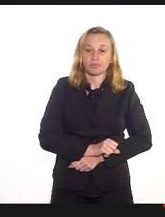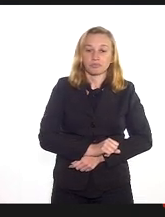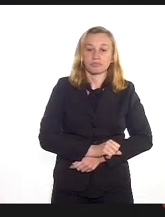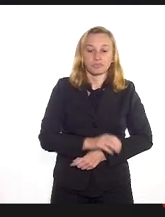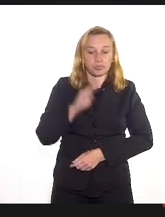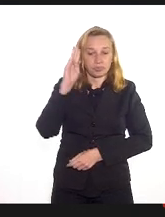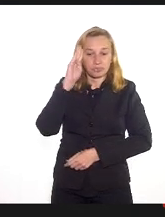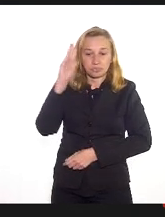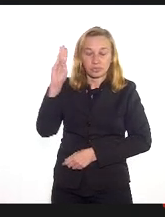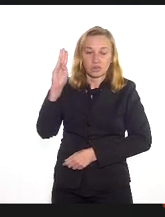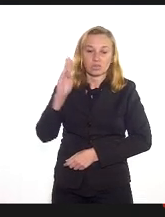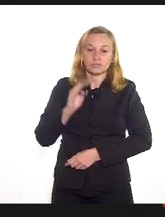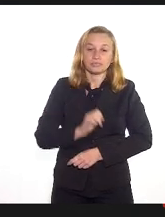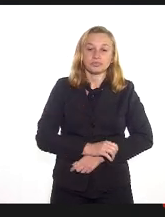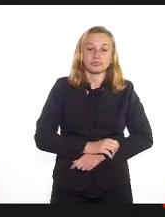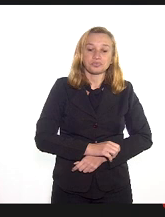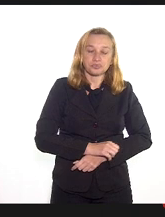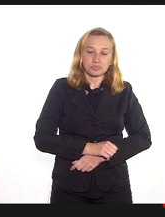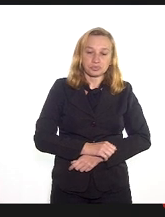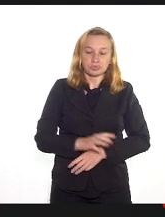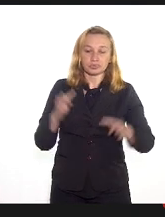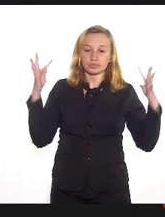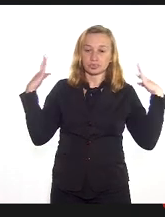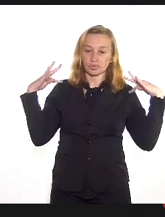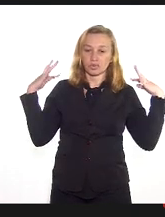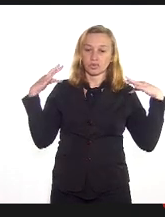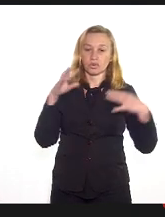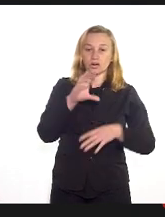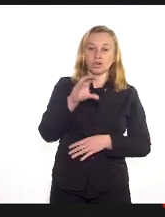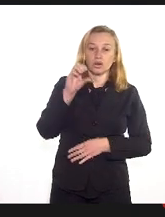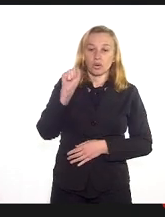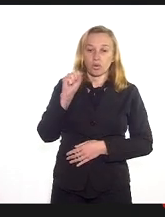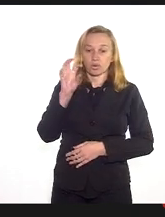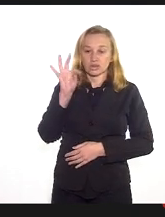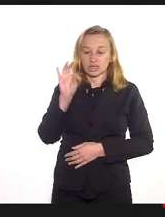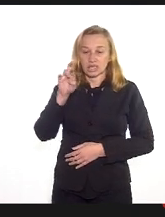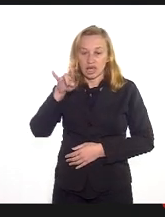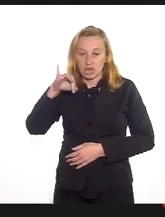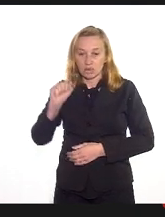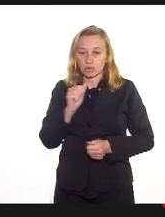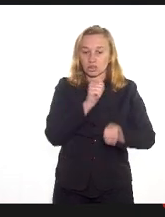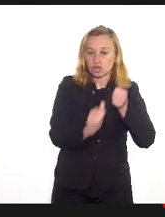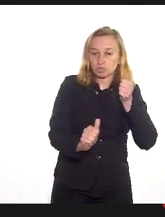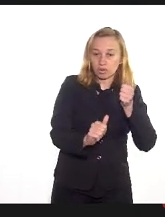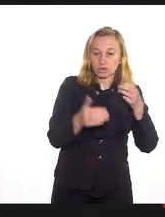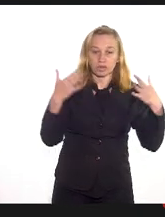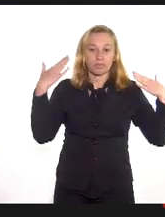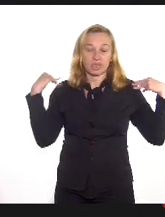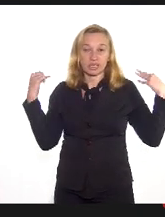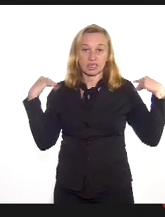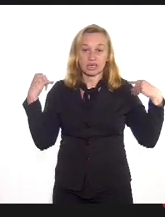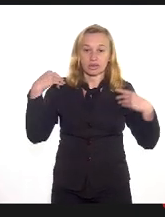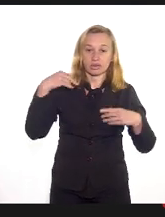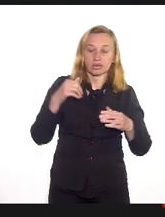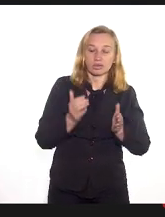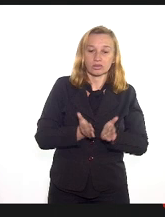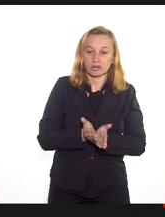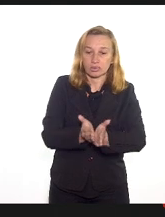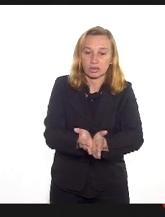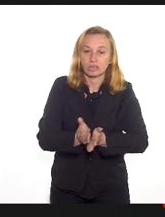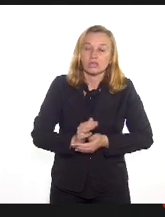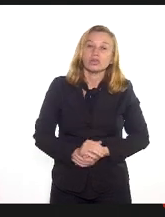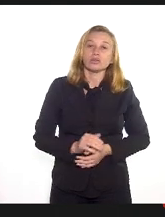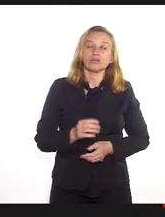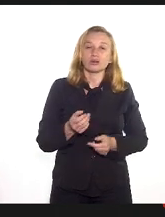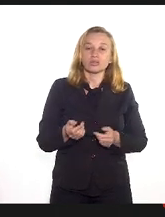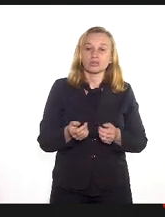principais vocações do Rio de Janeiro, que é o turismo costeiro, esporte e o lazer náutico. Quando nós